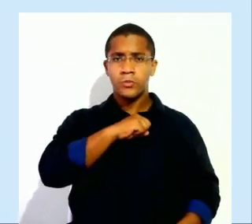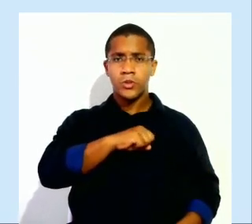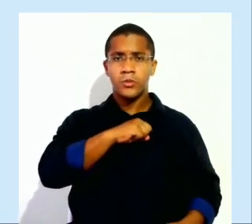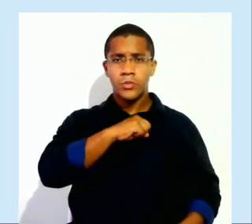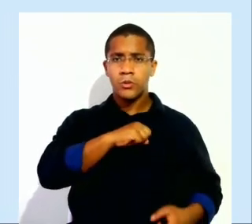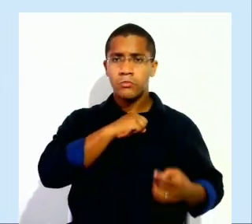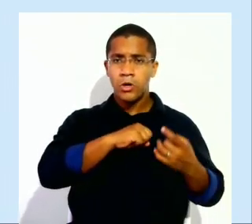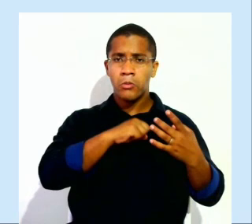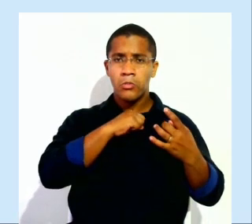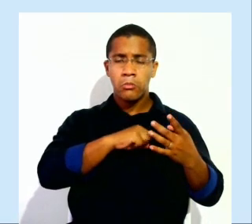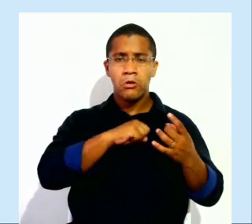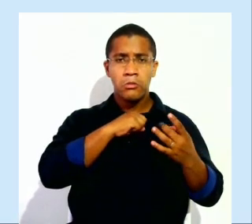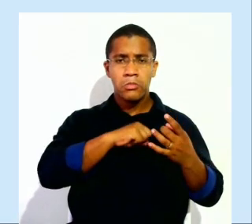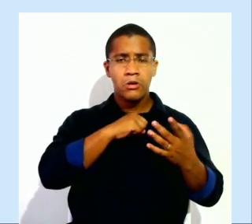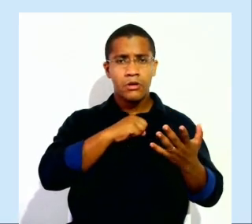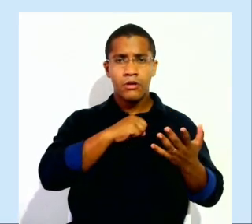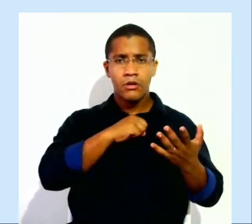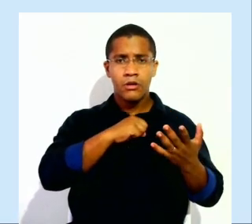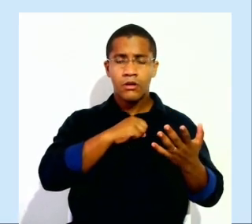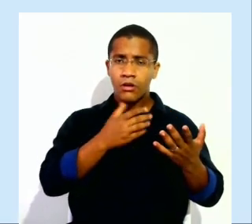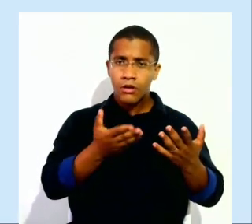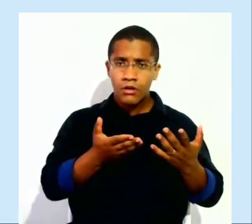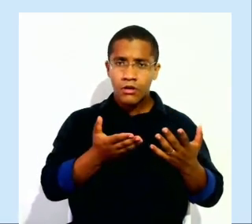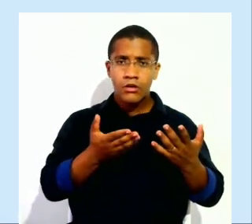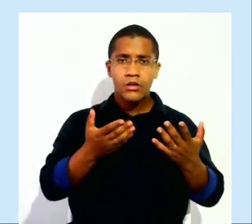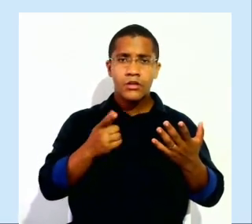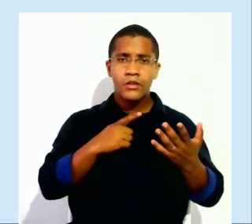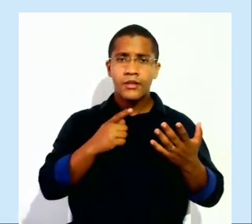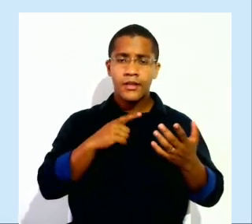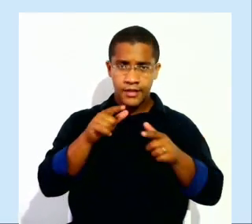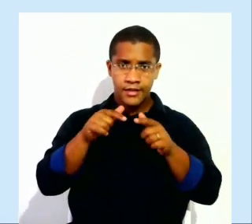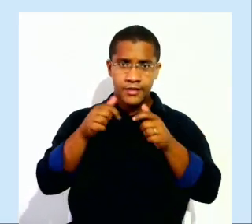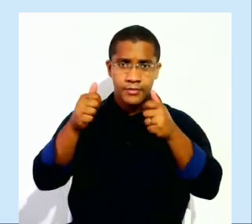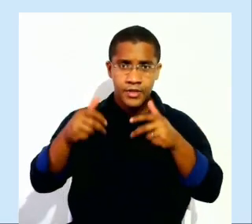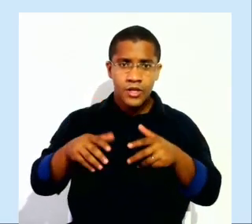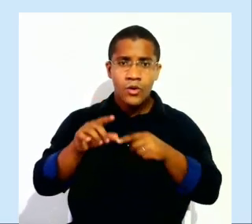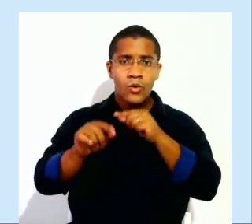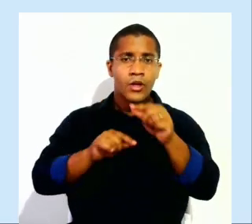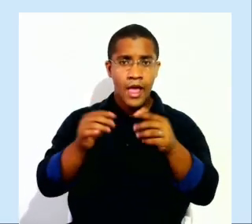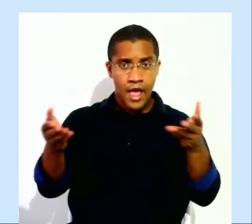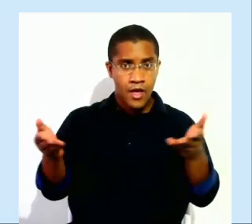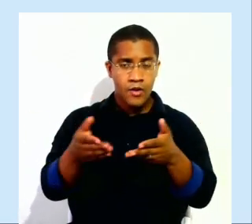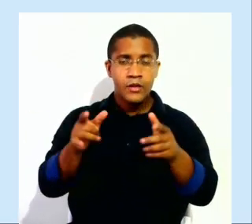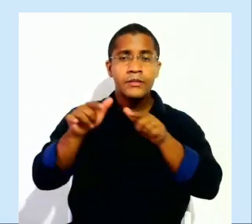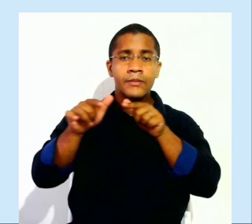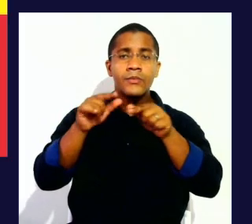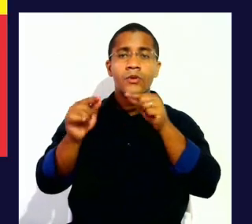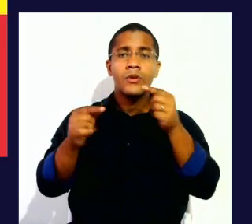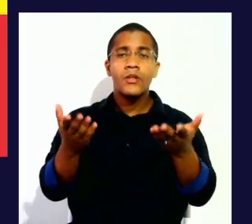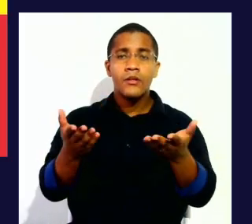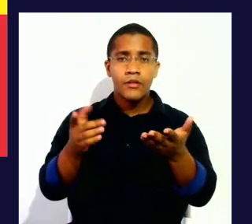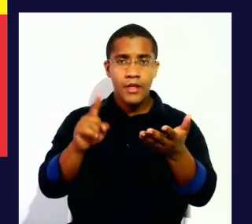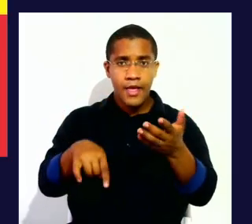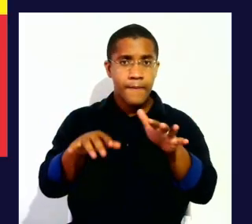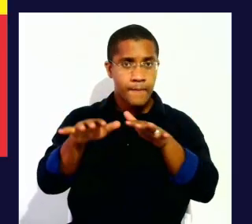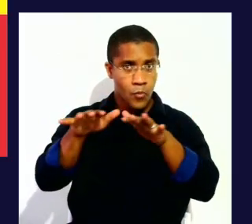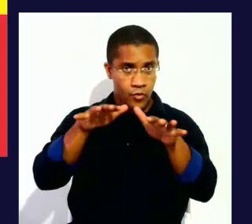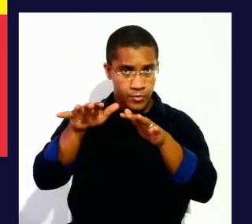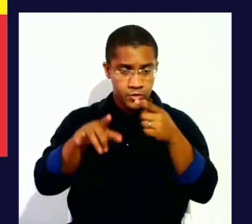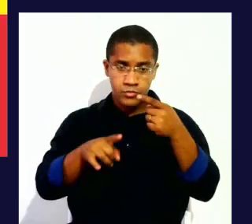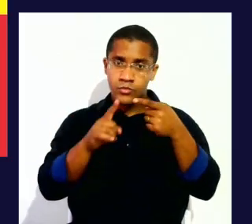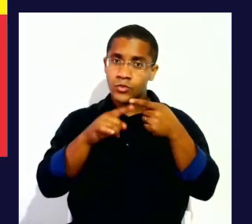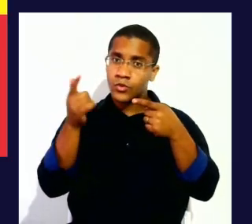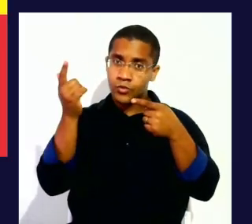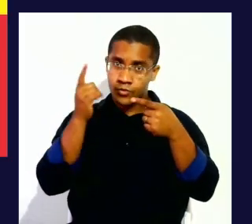estriados. Então, se vai falar sobre os músculos, existem as funções. Observe aí na telinha. Eu tenho um